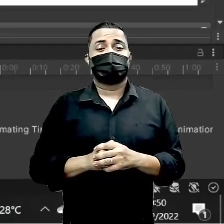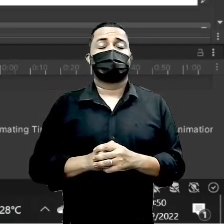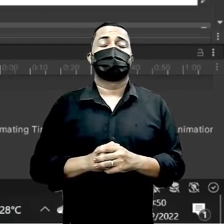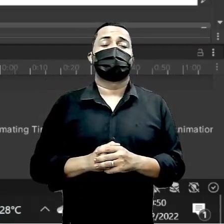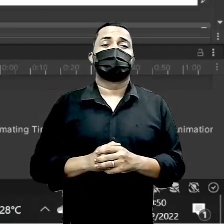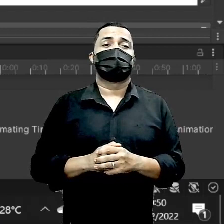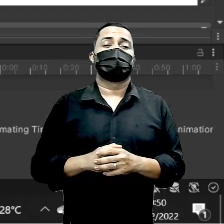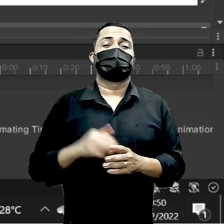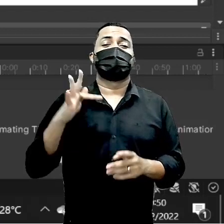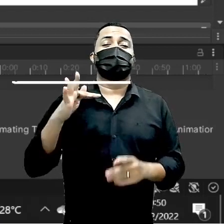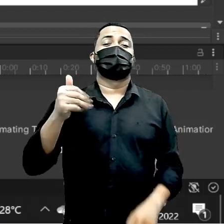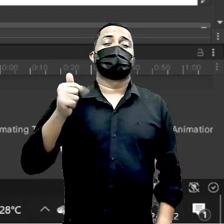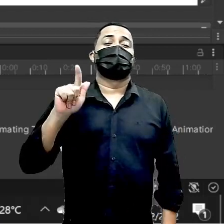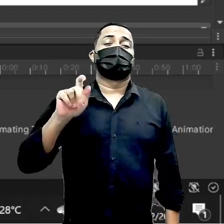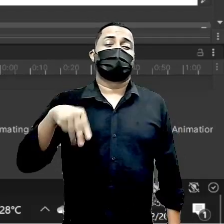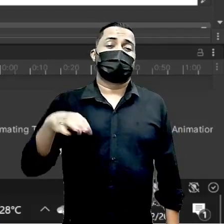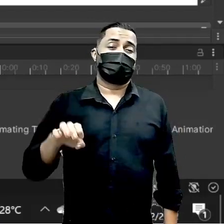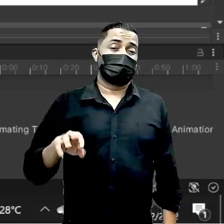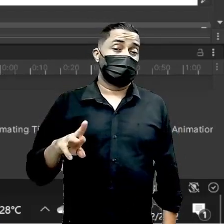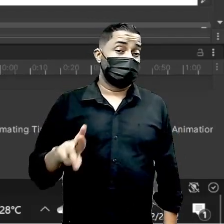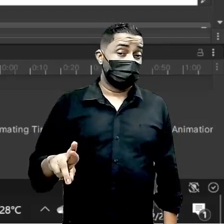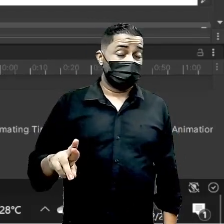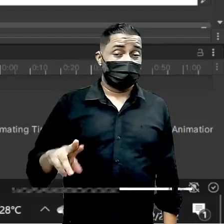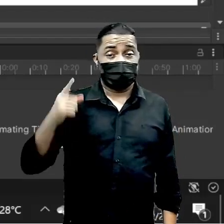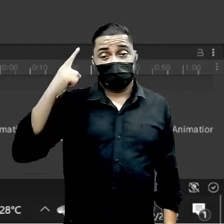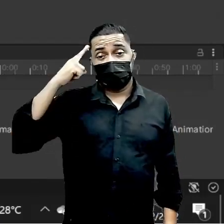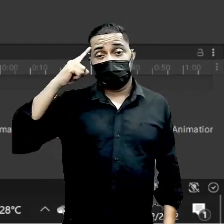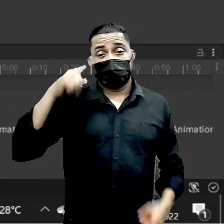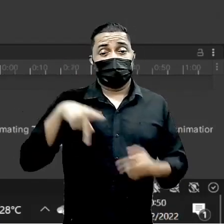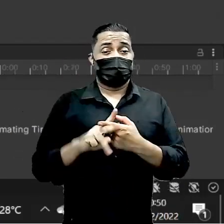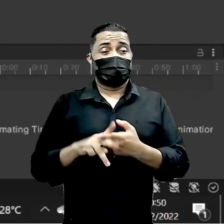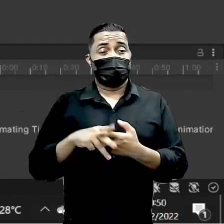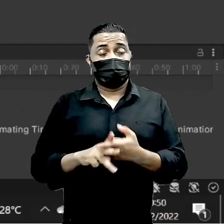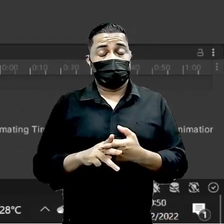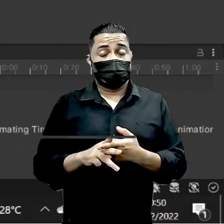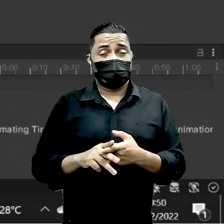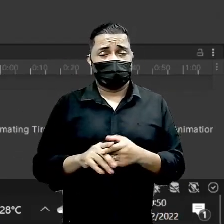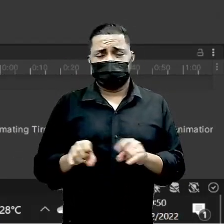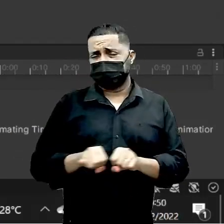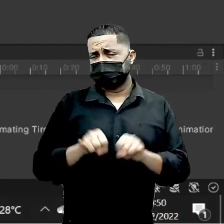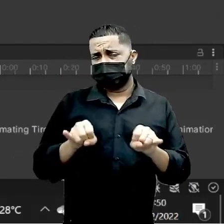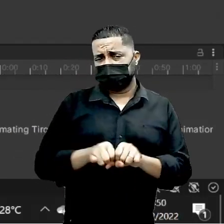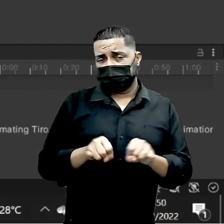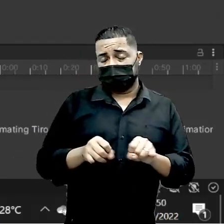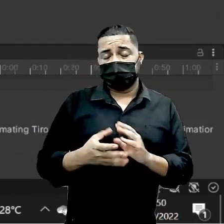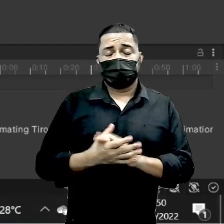E Fagner, para quem acha que ela é uma ferramenta bobinha,